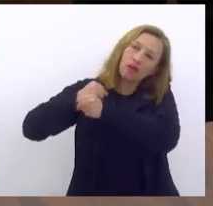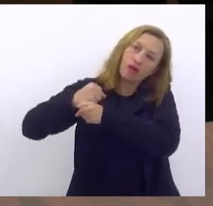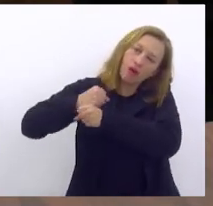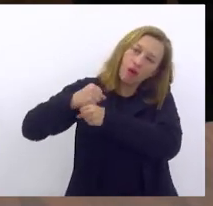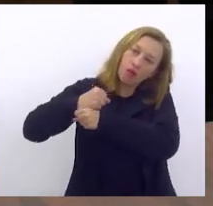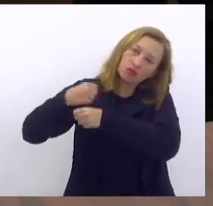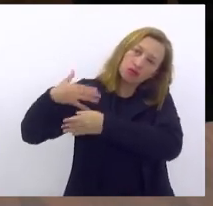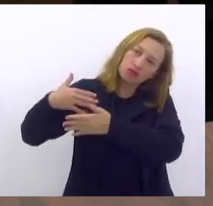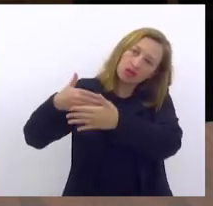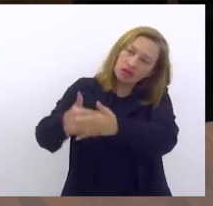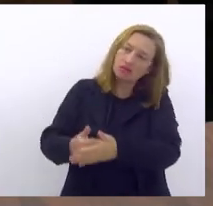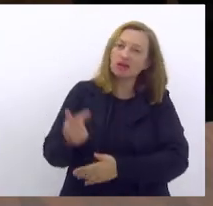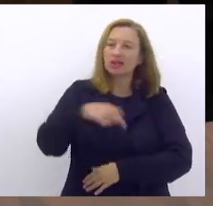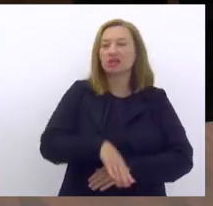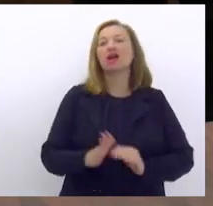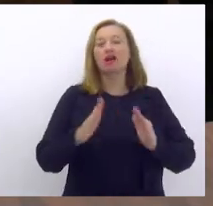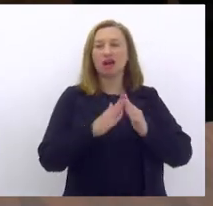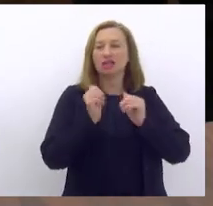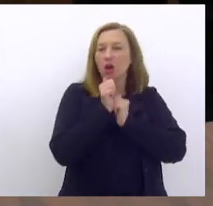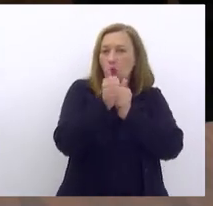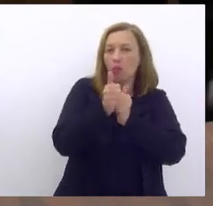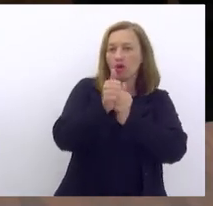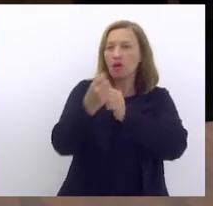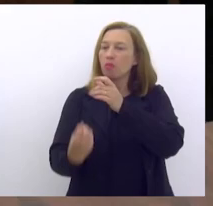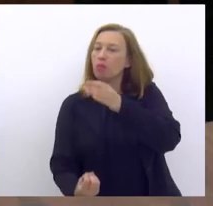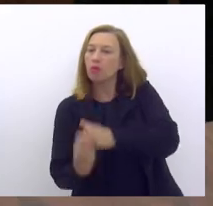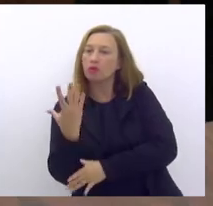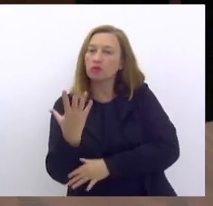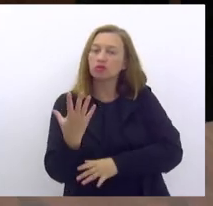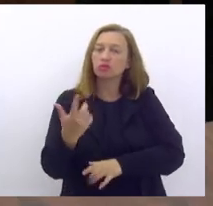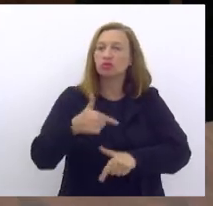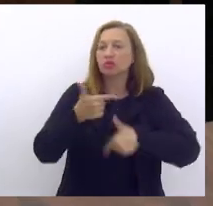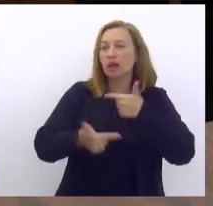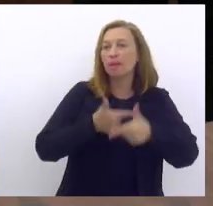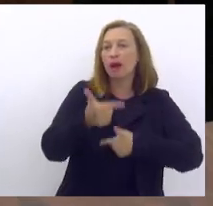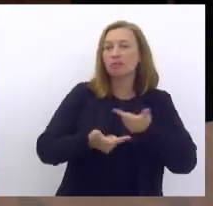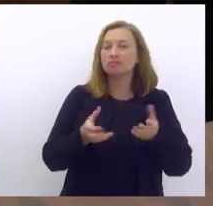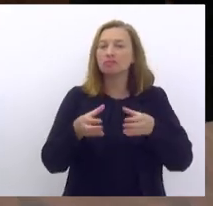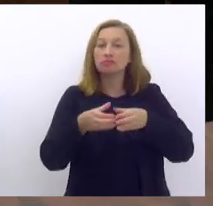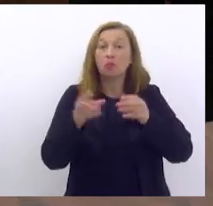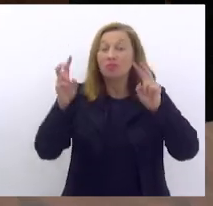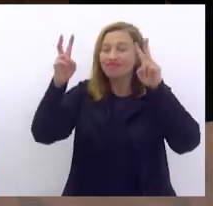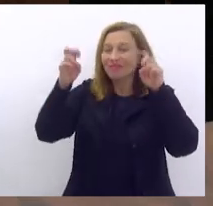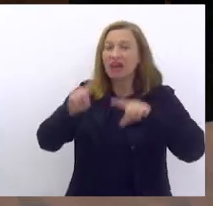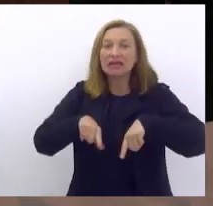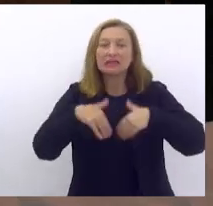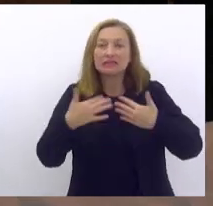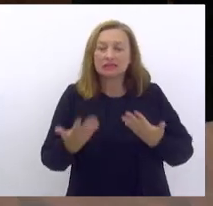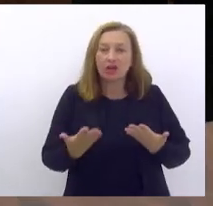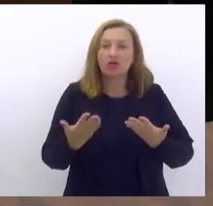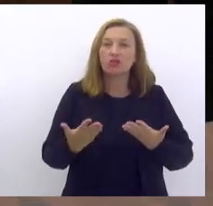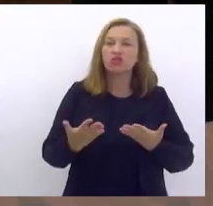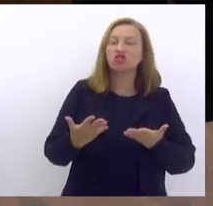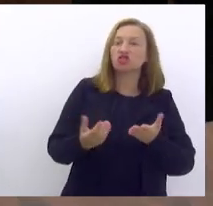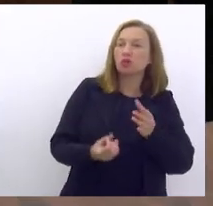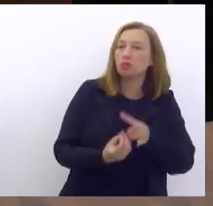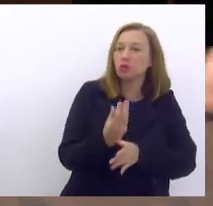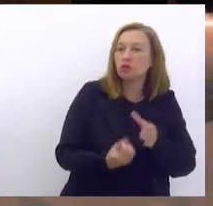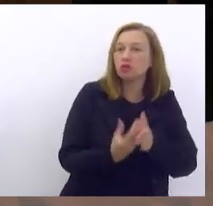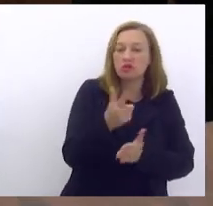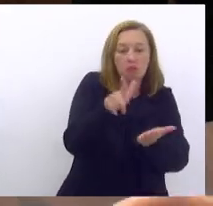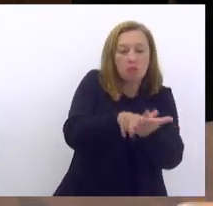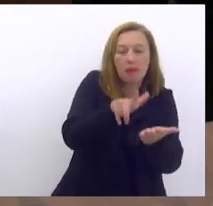casa, acompanhou a produção do trabalho da comissão para essa temática. Então, a gente produziu cartilha com o